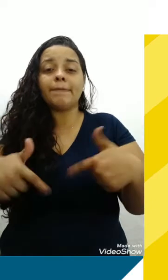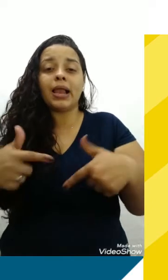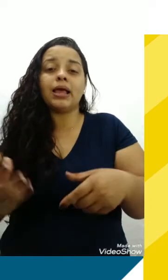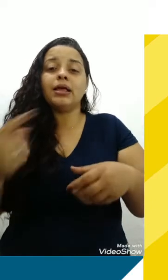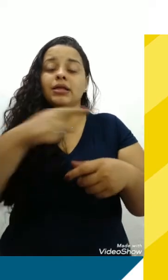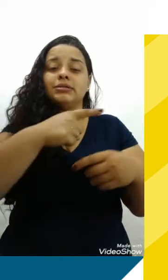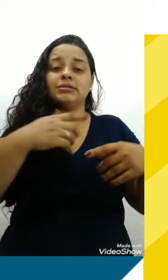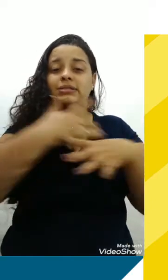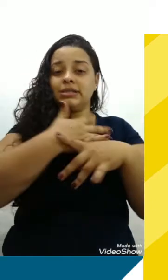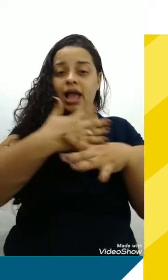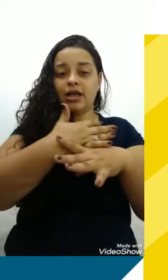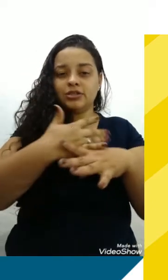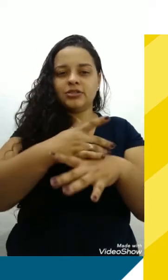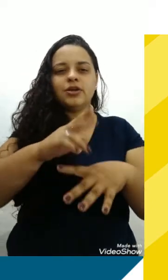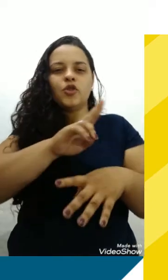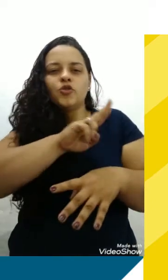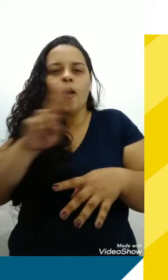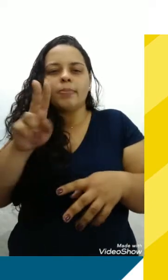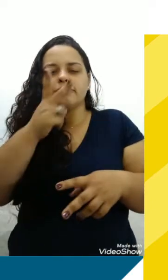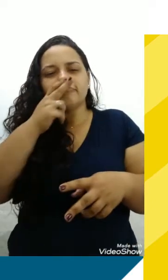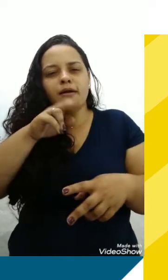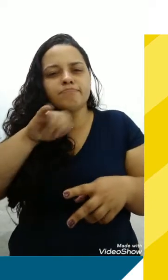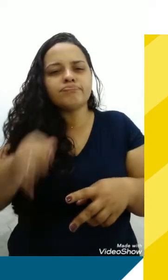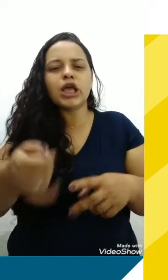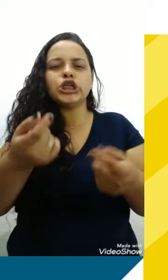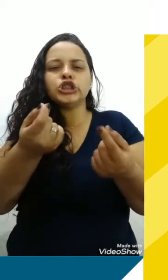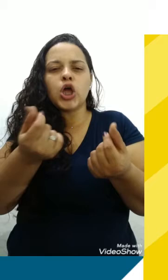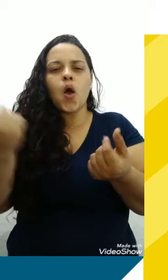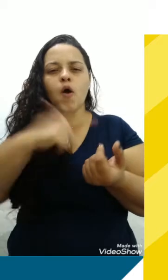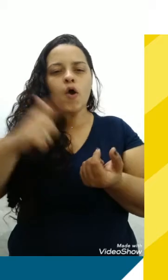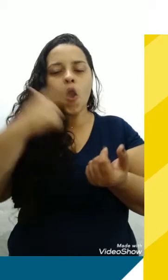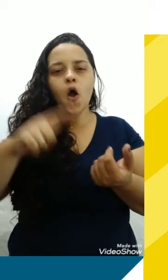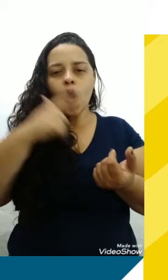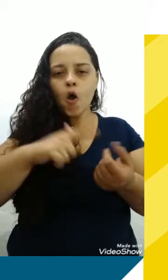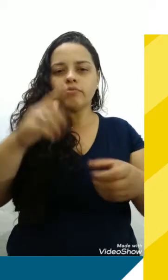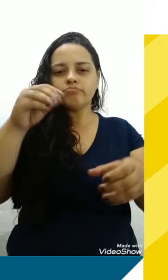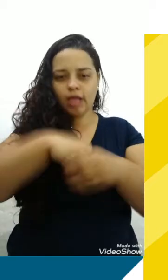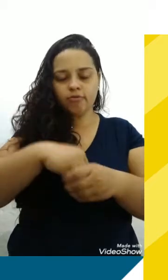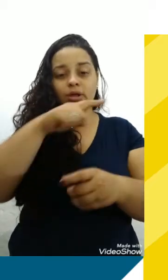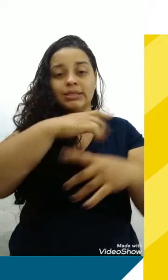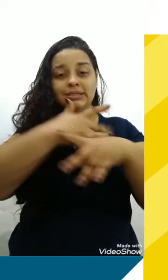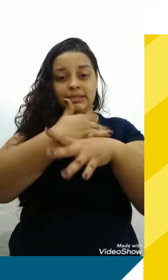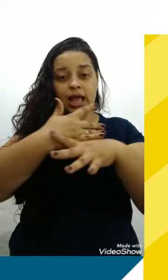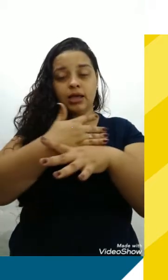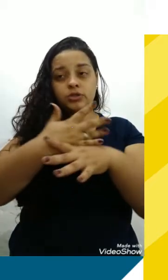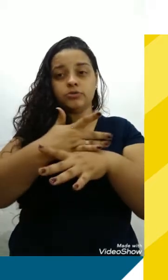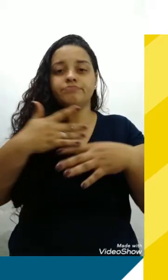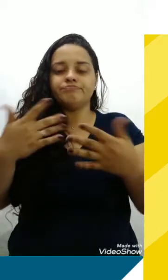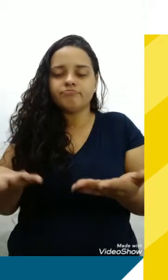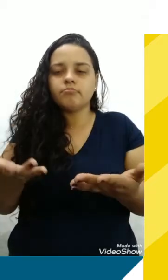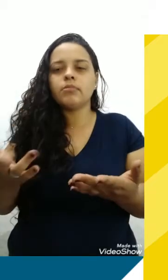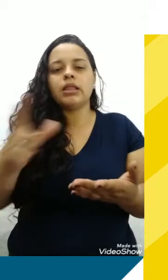ganho, uma das funções que o Rafael mencionou agora serem parte da vida na cidade, da vida dos escravizados na cidade. Eu